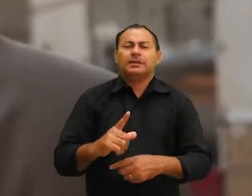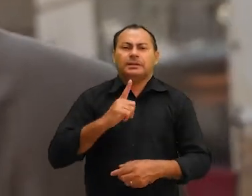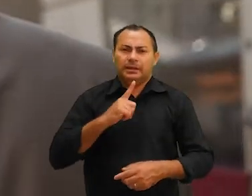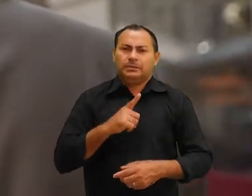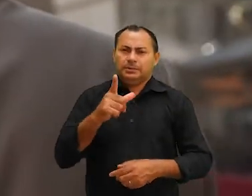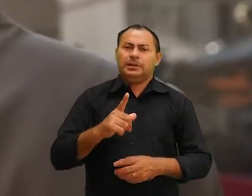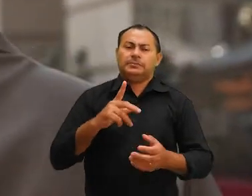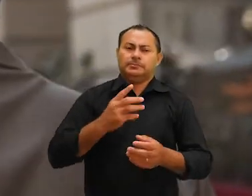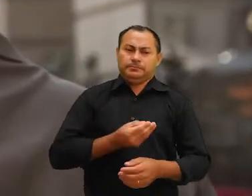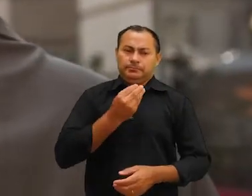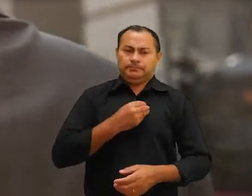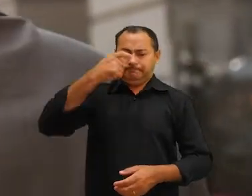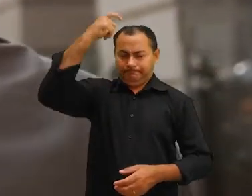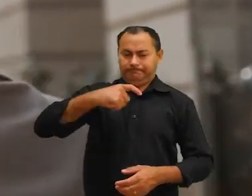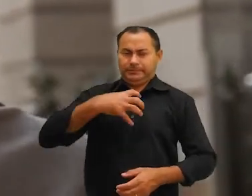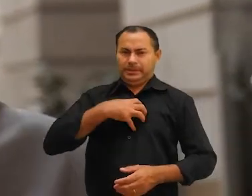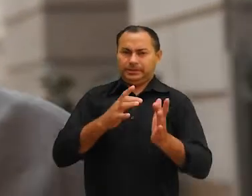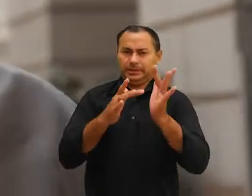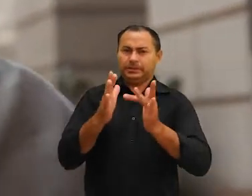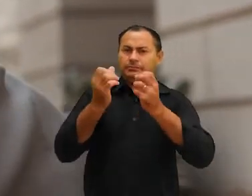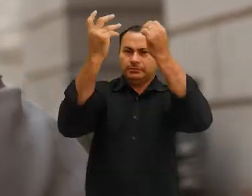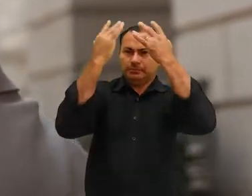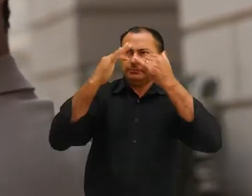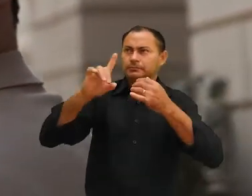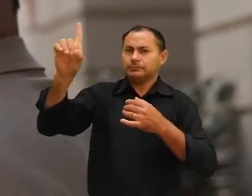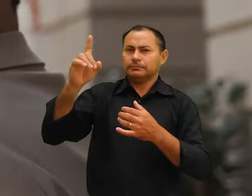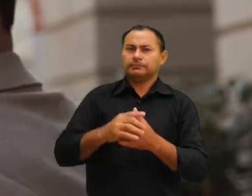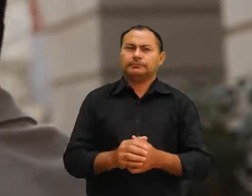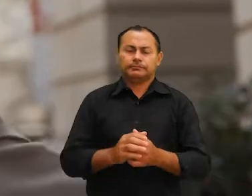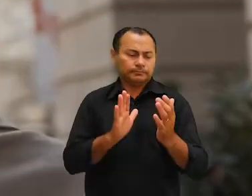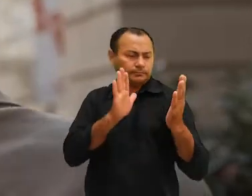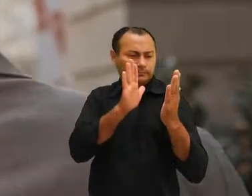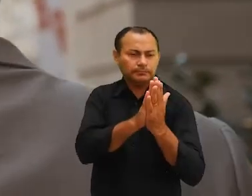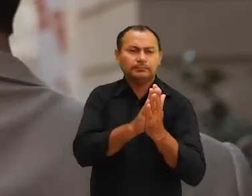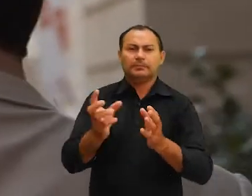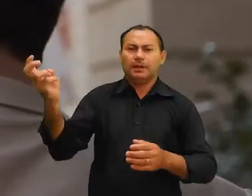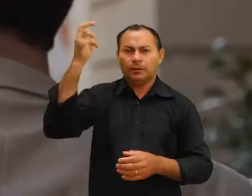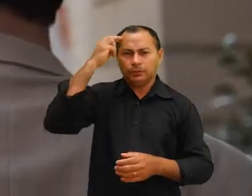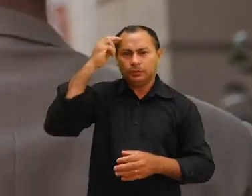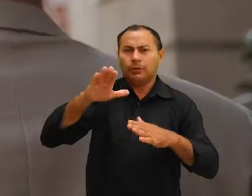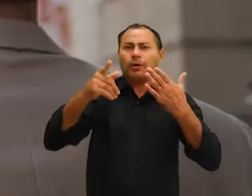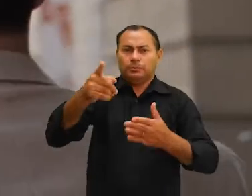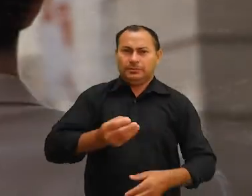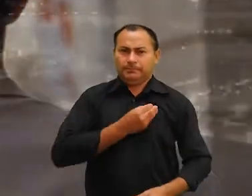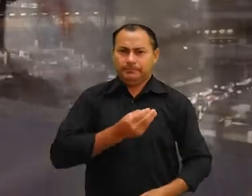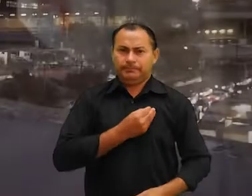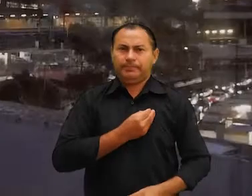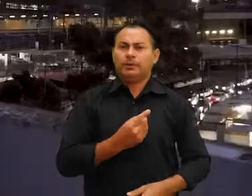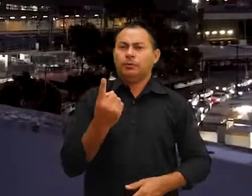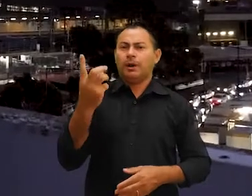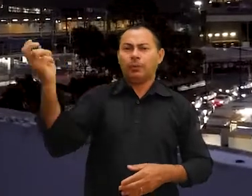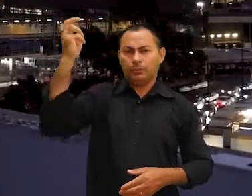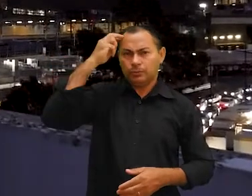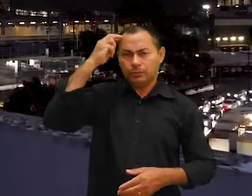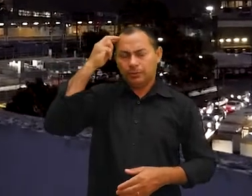desafio que surge quando você vivendo o caráter de Cristo através da Graça de Deus impacta a cultura na qual você vive